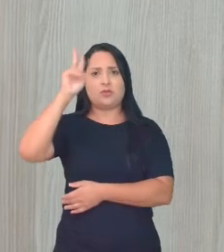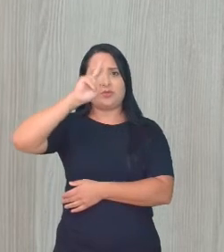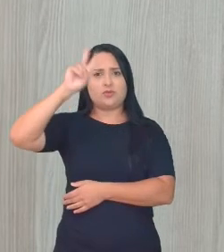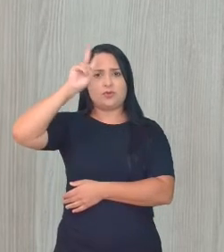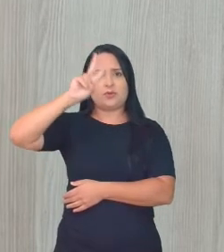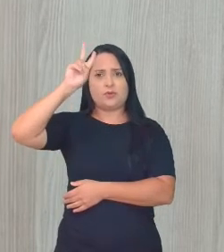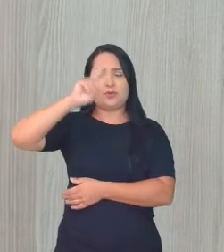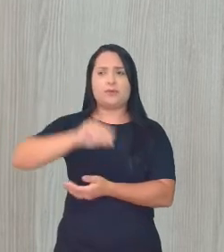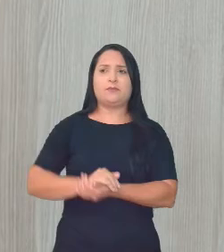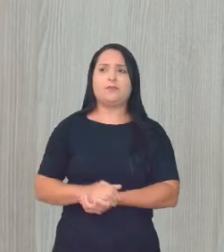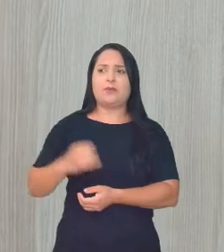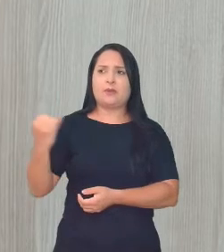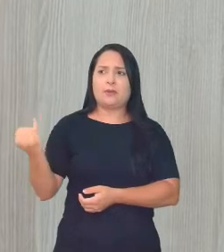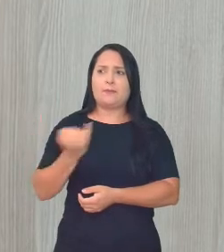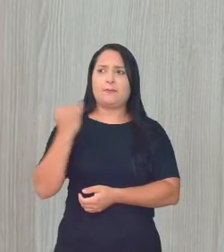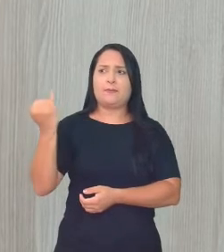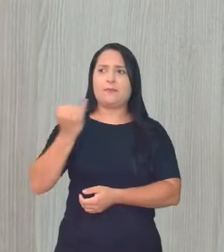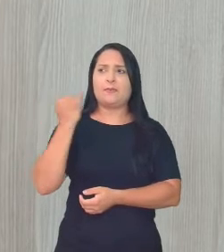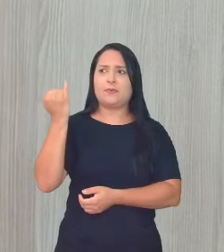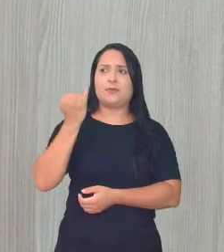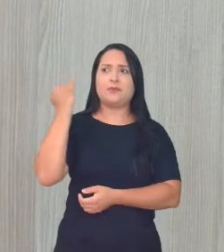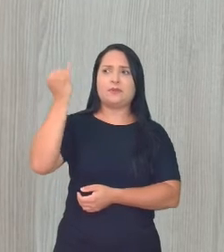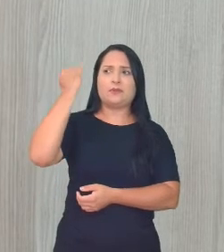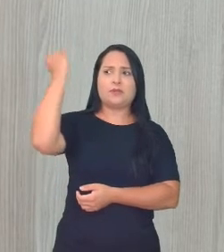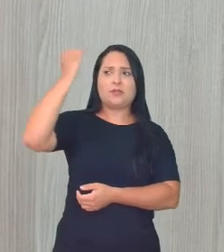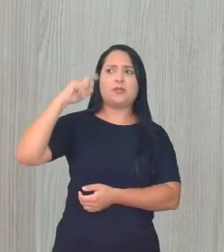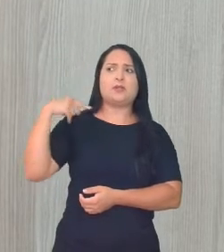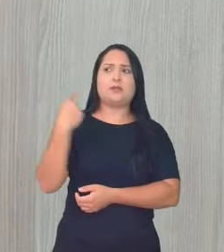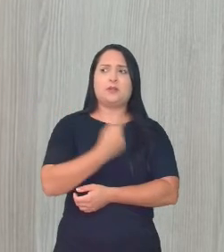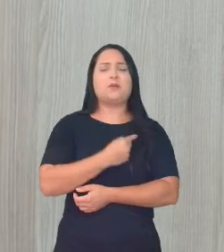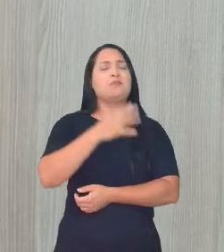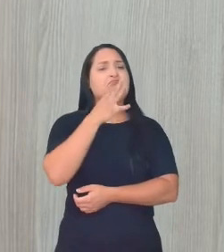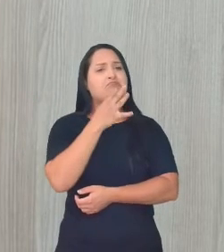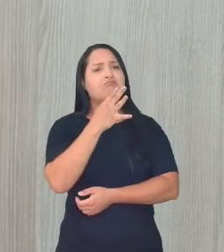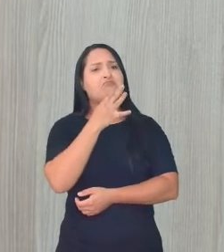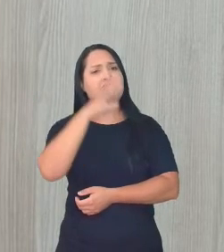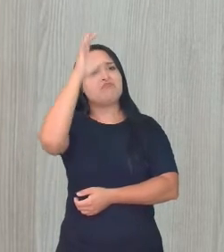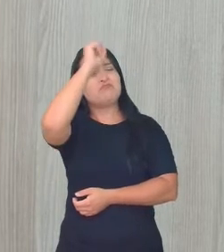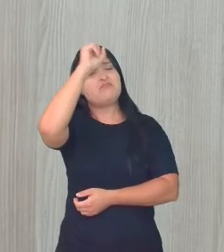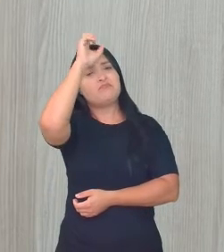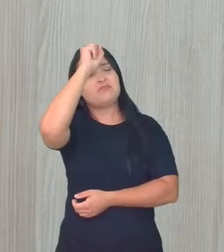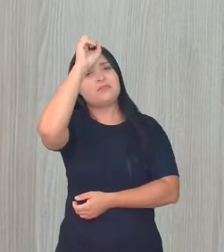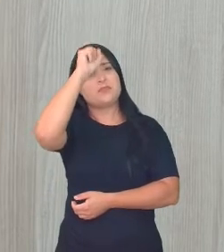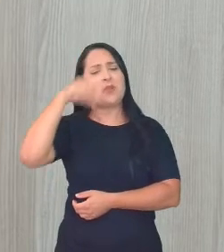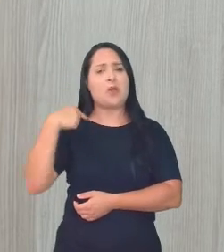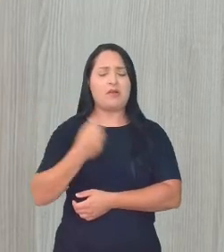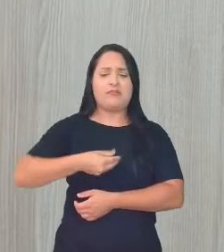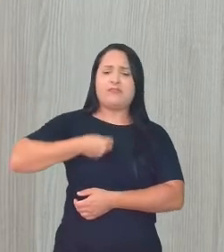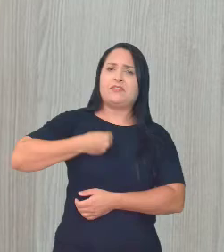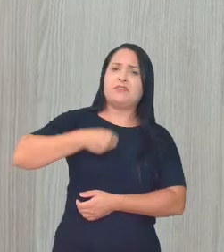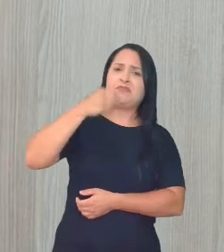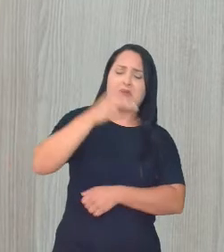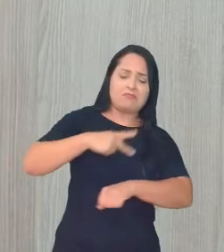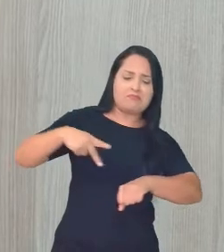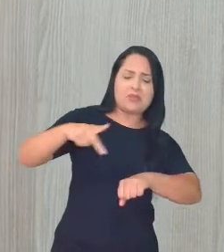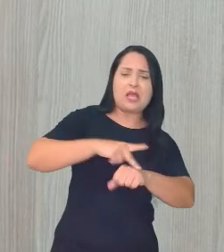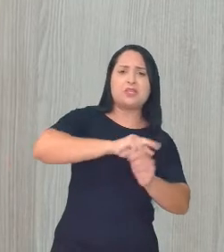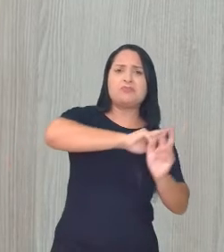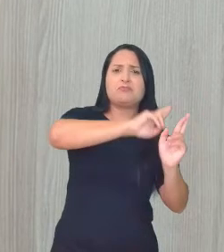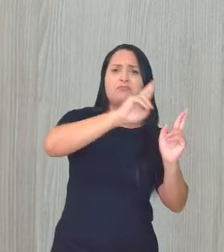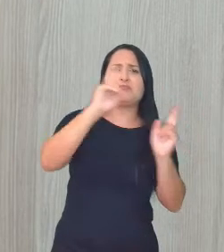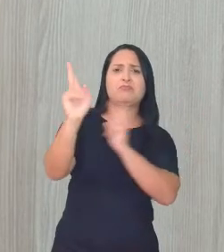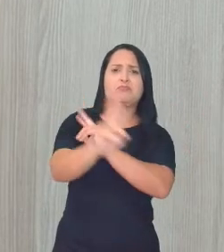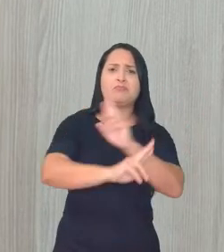história e é importante demais a gente conhecer, por que não, né? A gente vive num país tão diversificado, né?